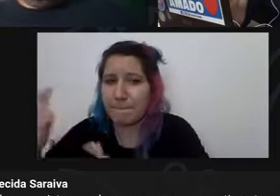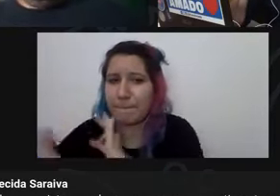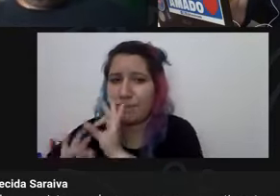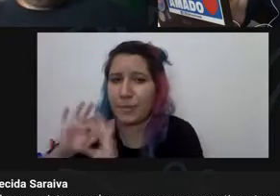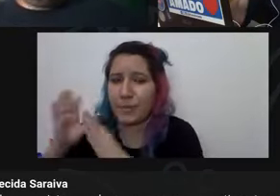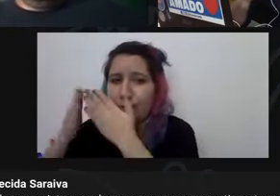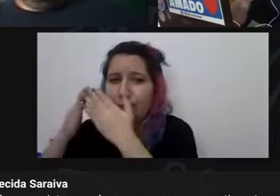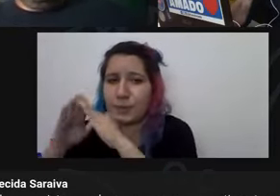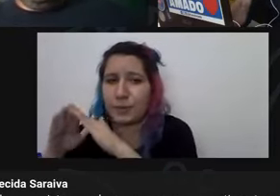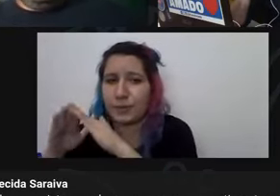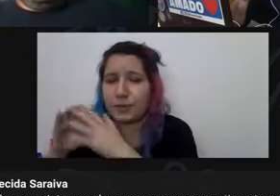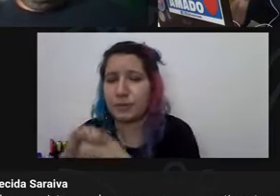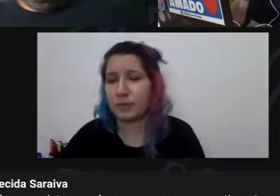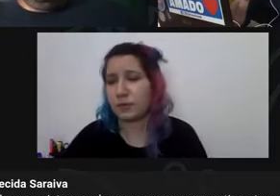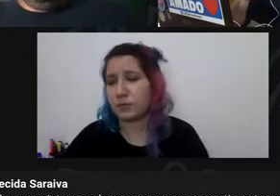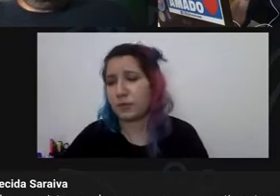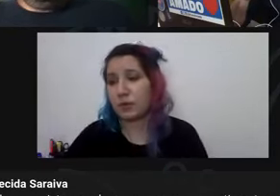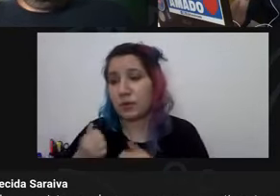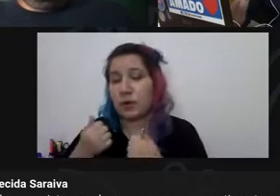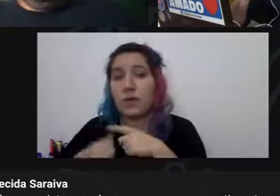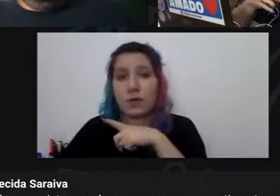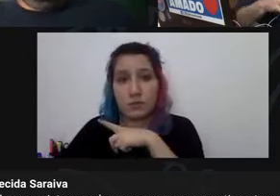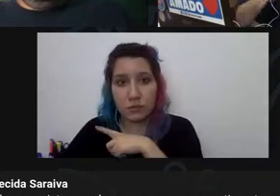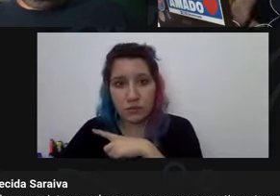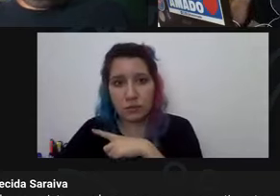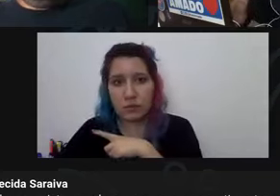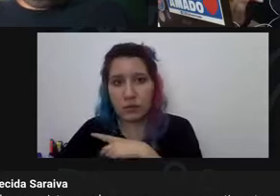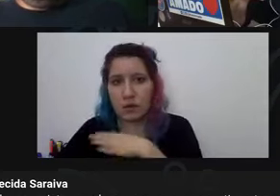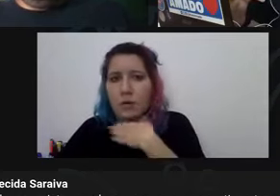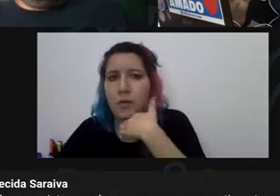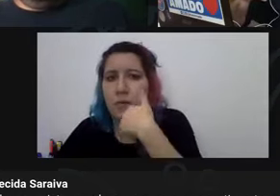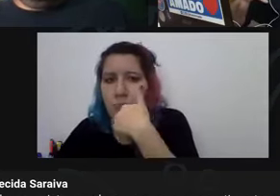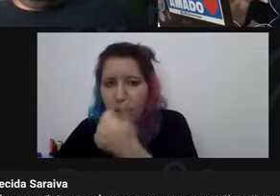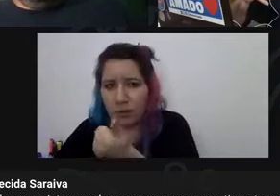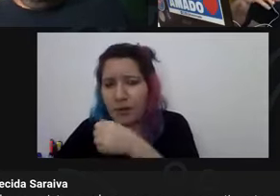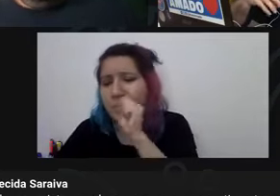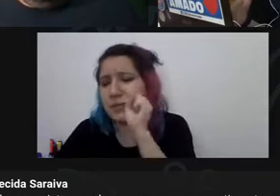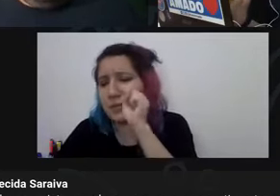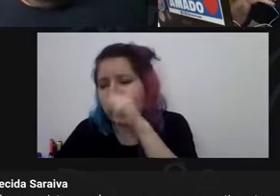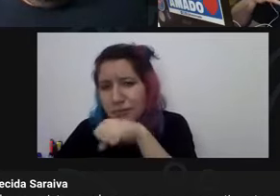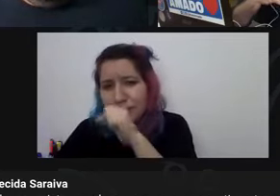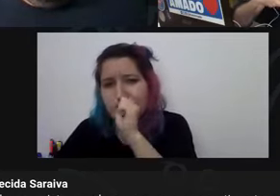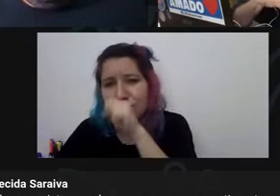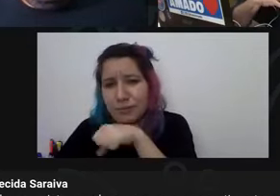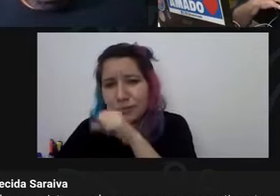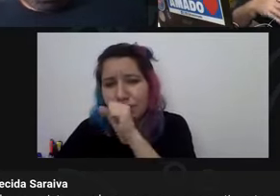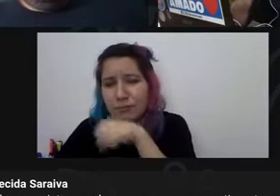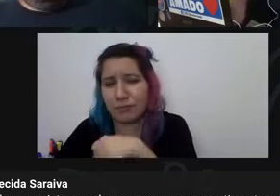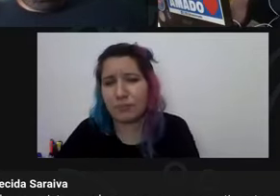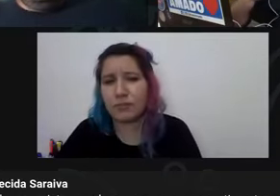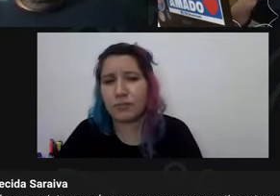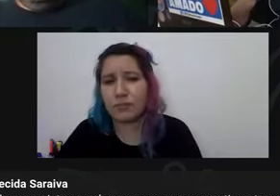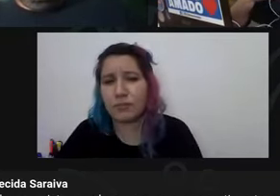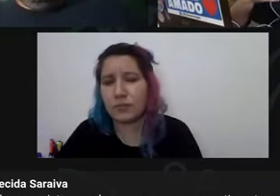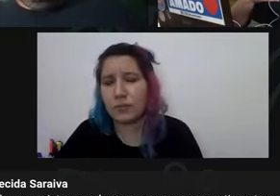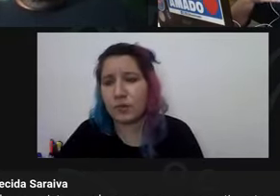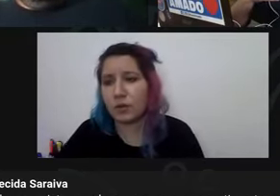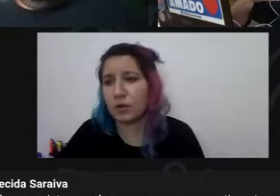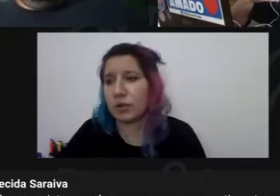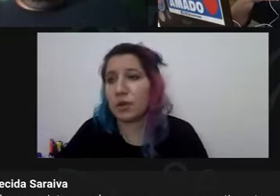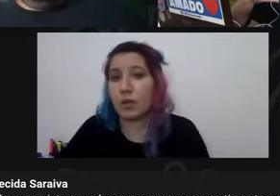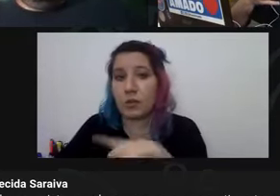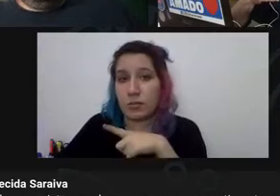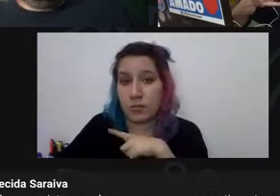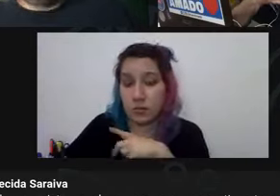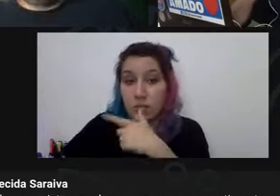casa, sabe? Tem muito potencial para todo canto, criar cadeias produtivas em torno do turismo, gerar emprego em